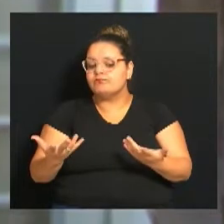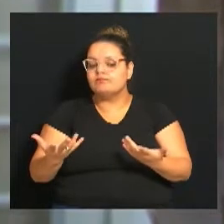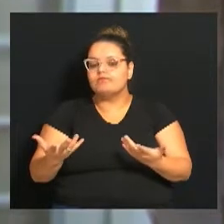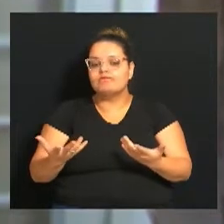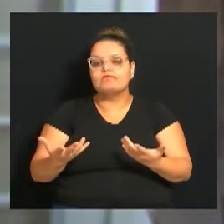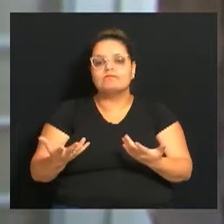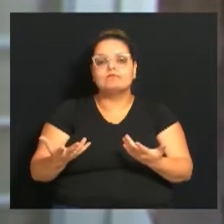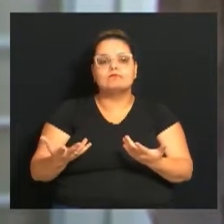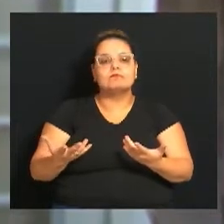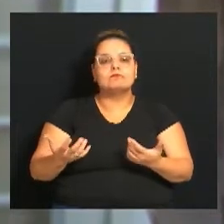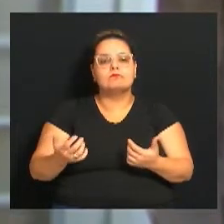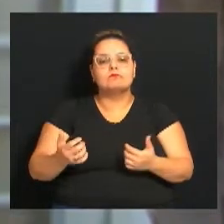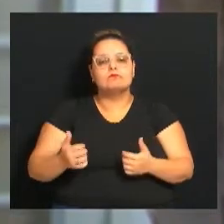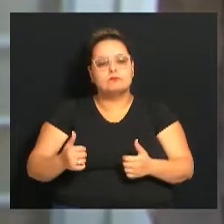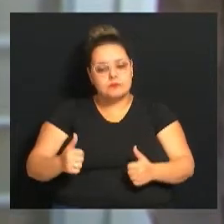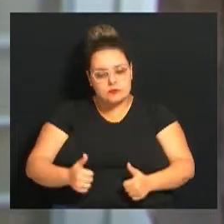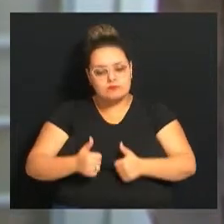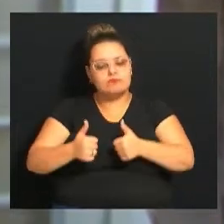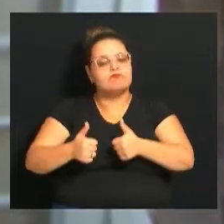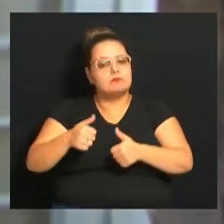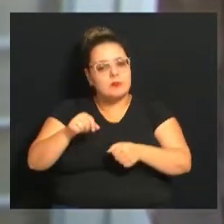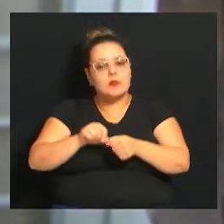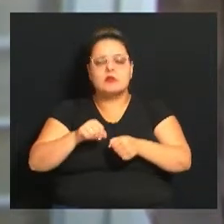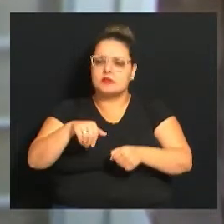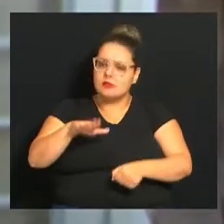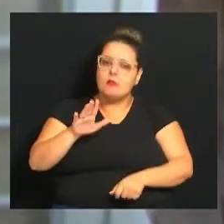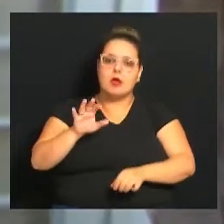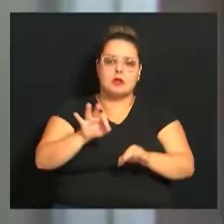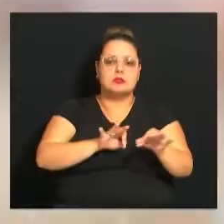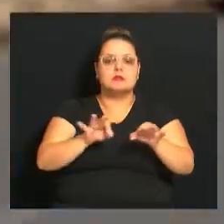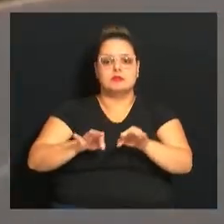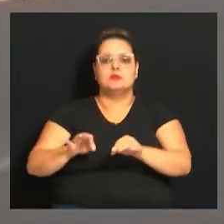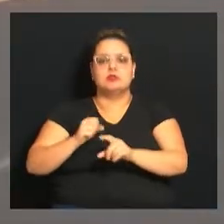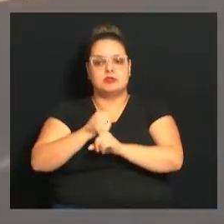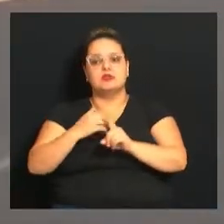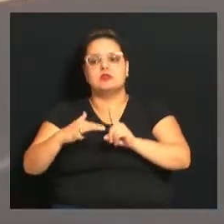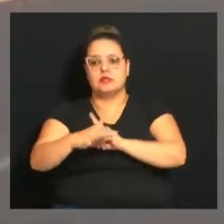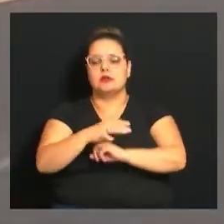validar, de você fazer mais pelos projetos sociais.